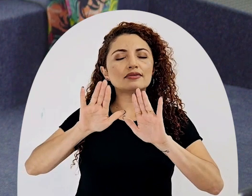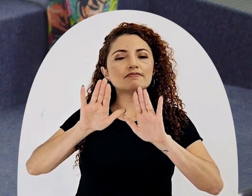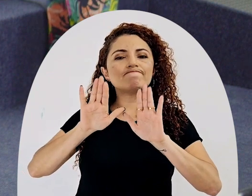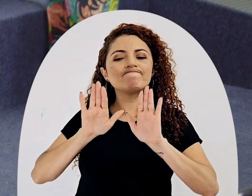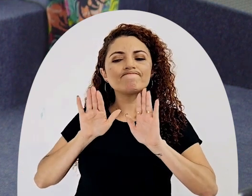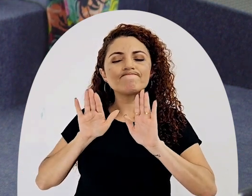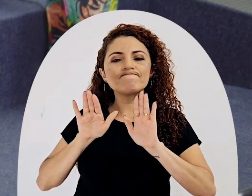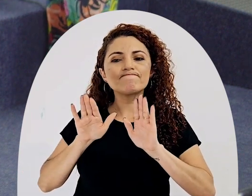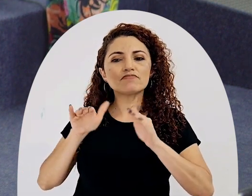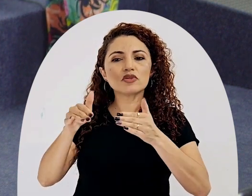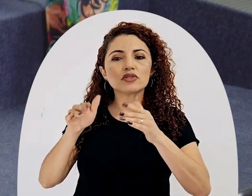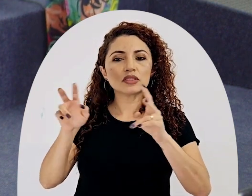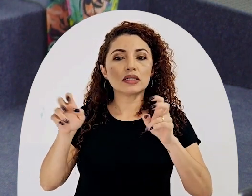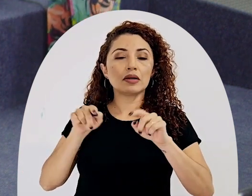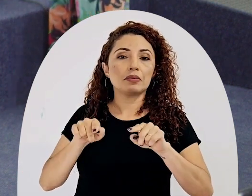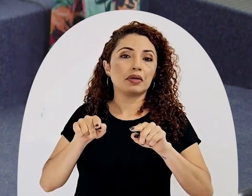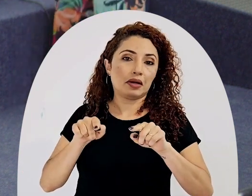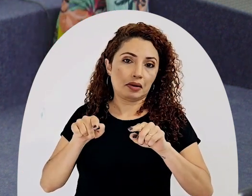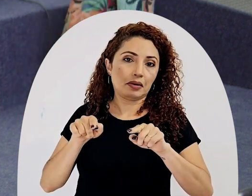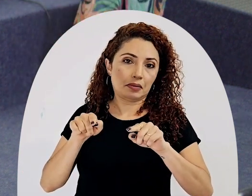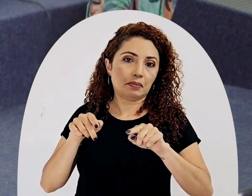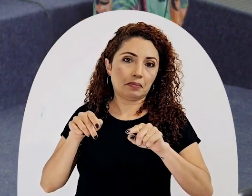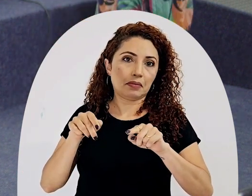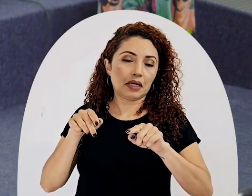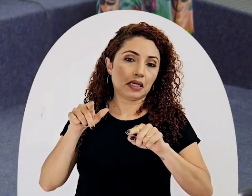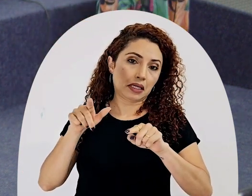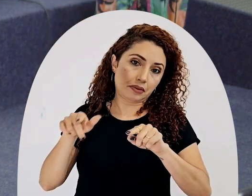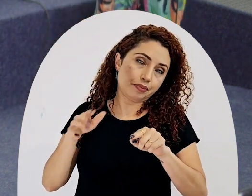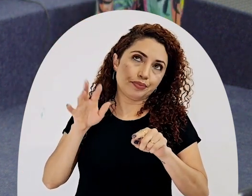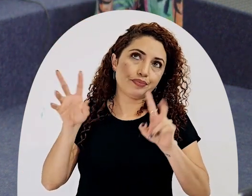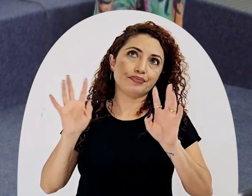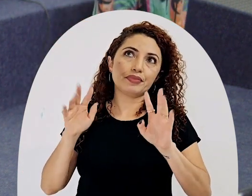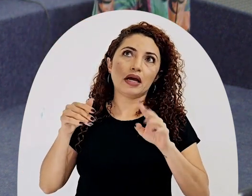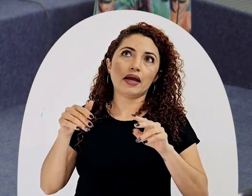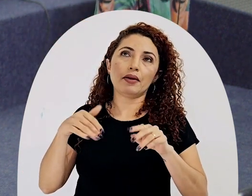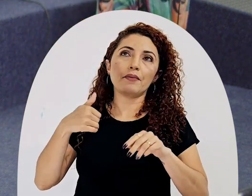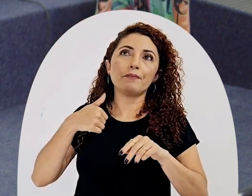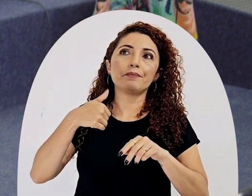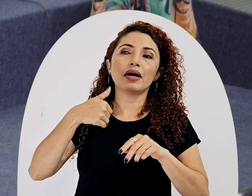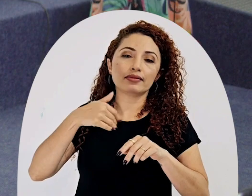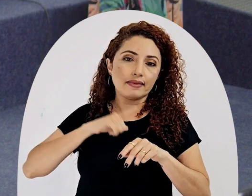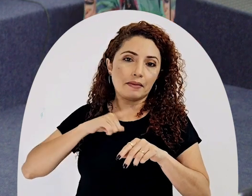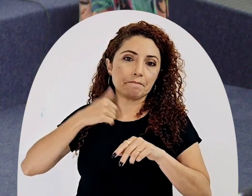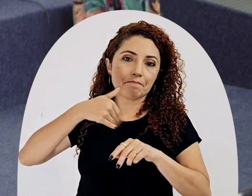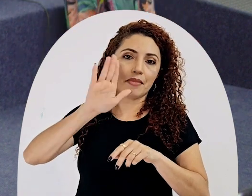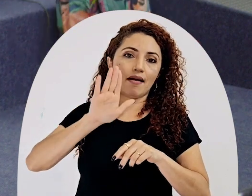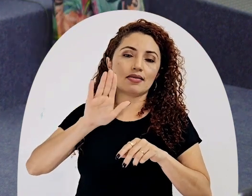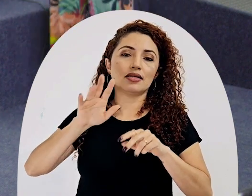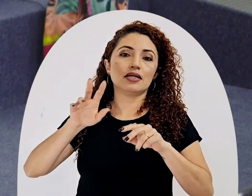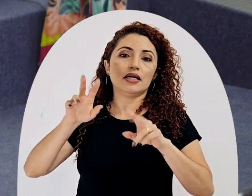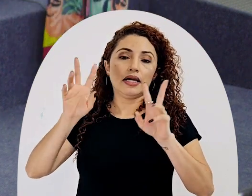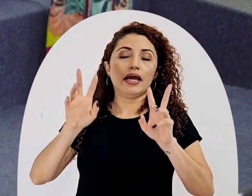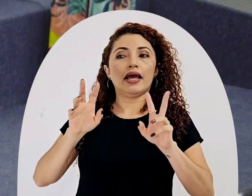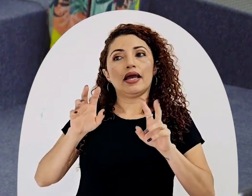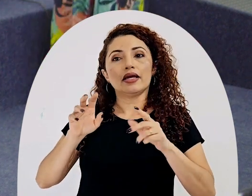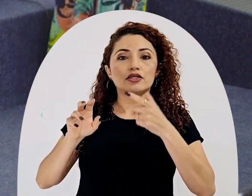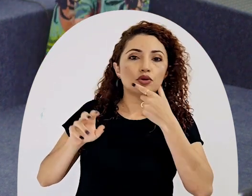mais comum, né, que mulheres e homens, né, que a sociedade hegemônica entende, né?